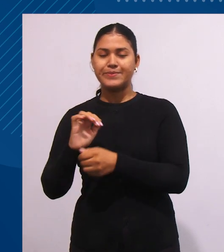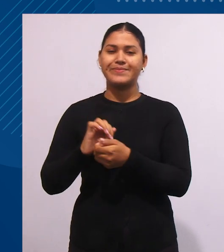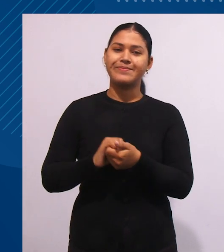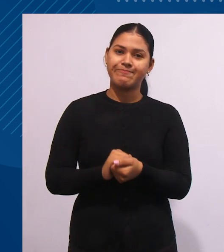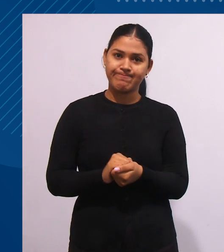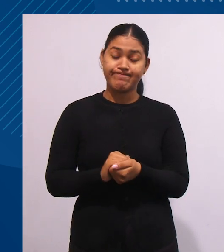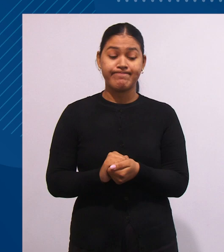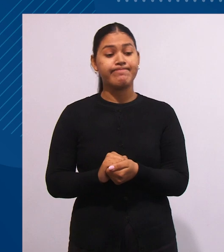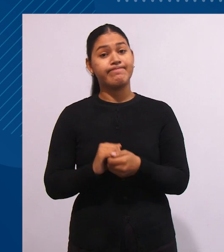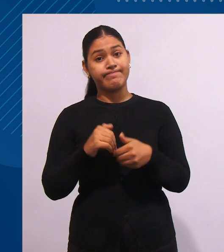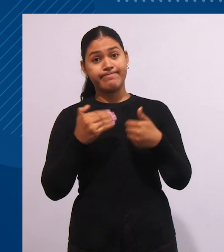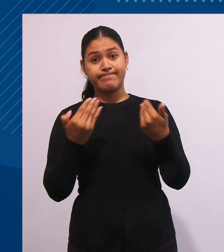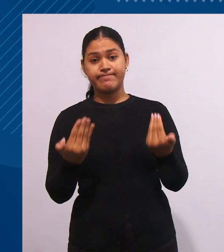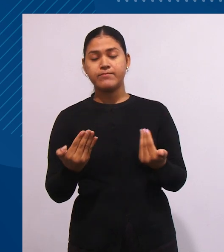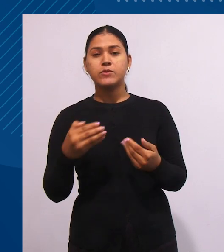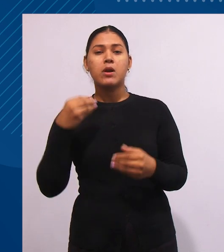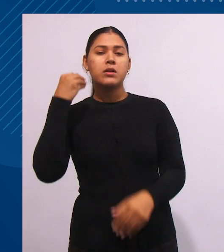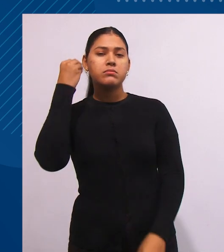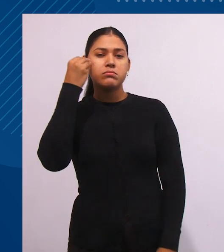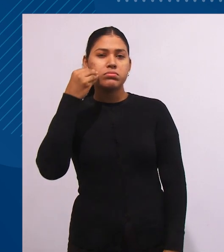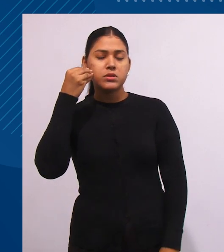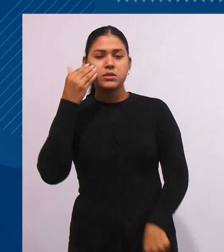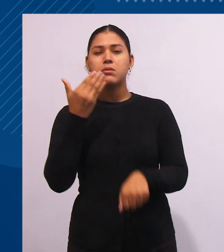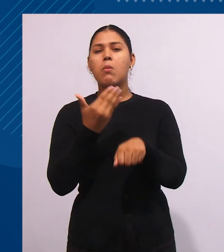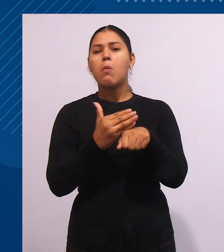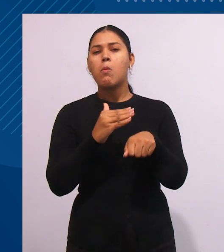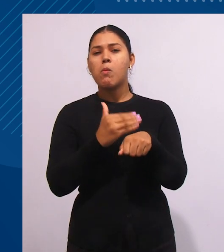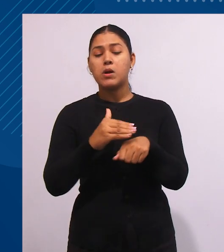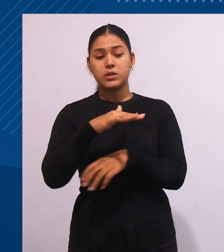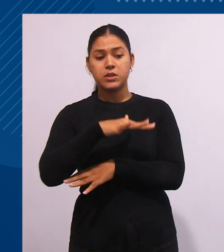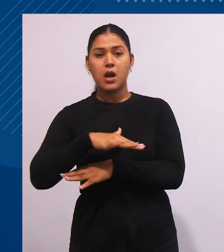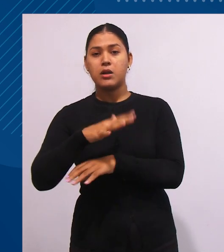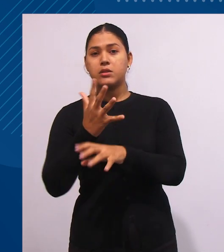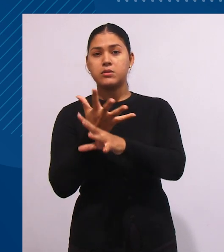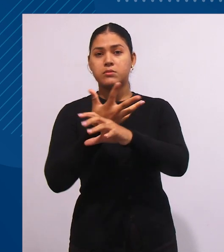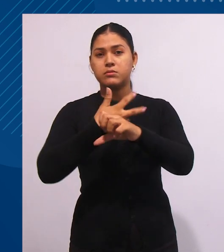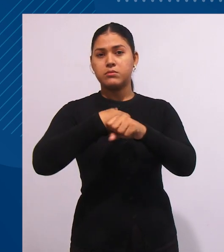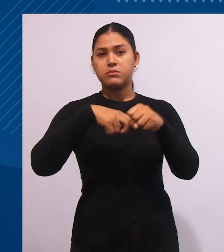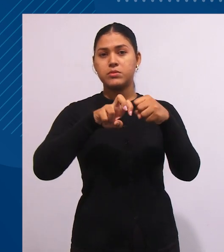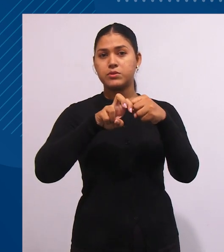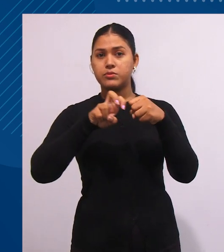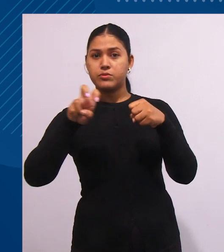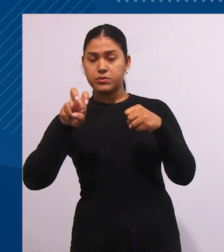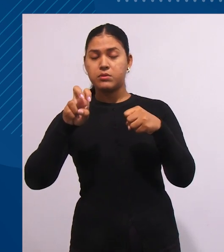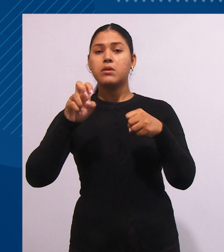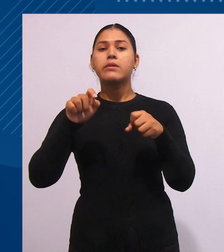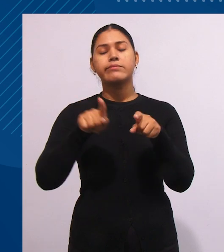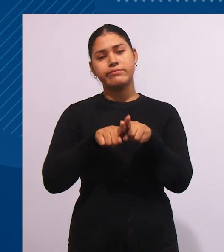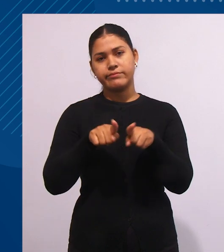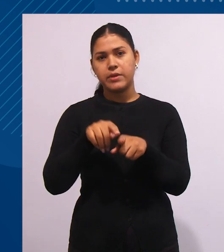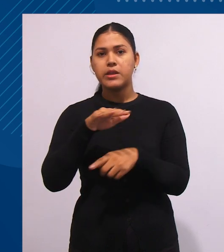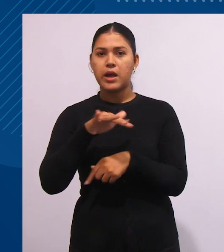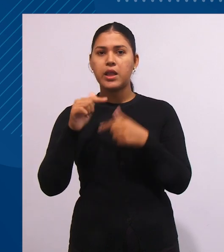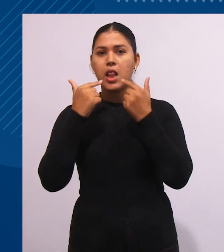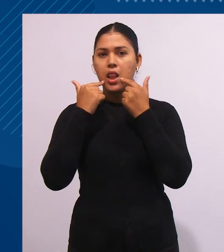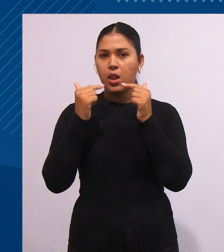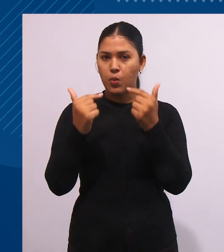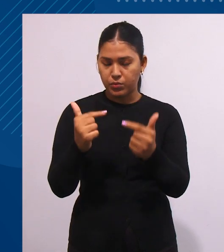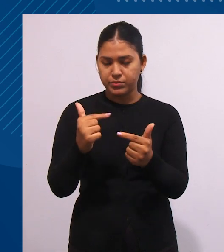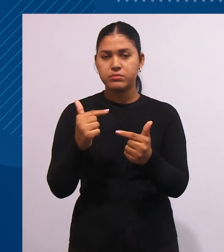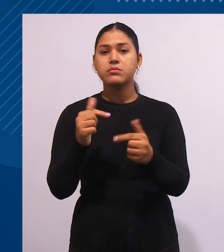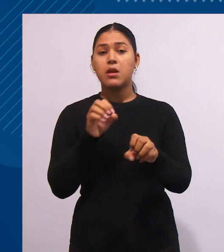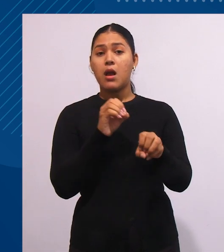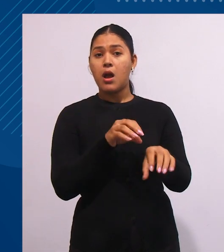Bom, sobre a experiência na educação intercultural e a sua questão linguística, as aulas